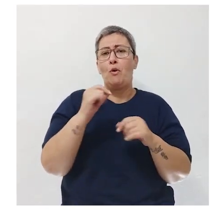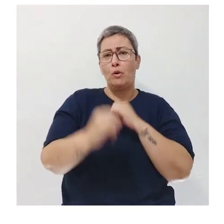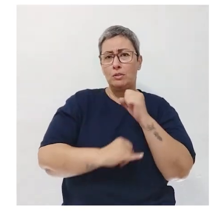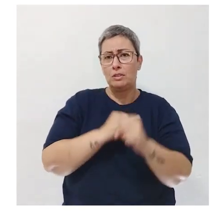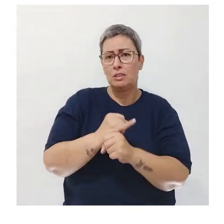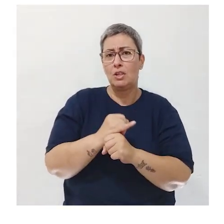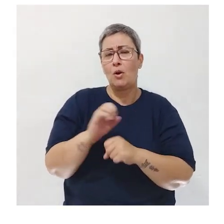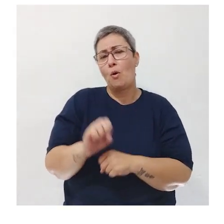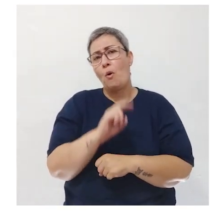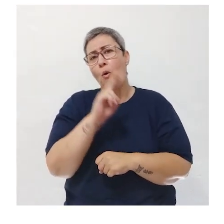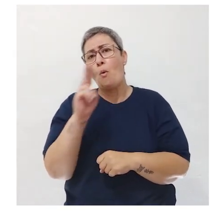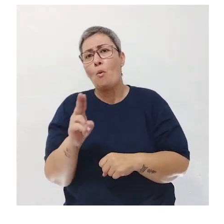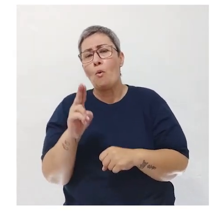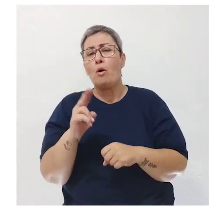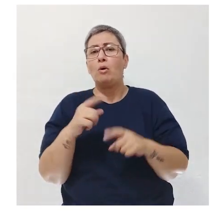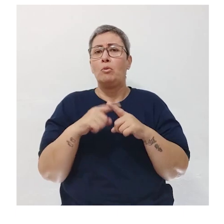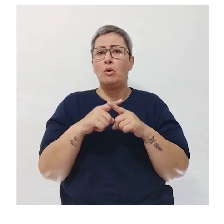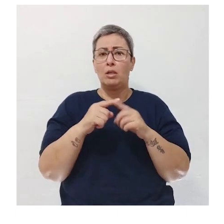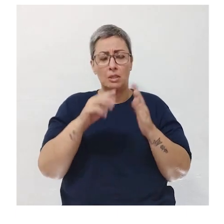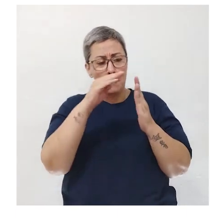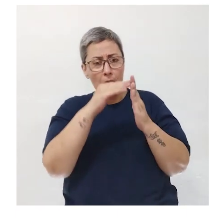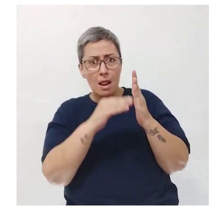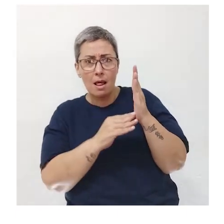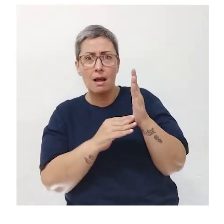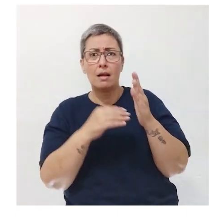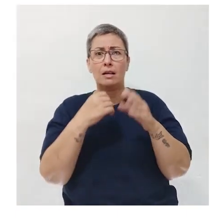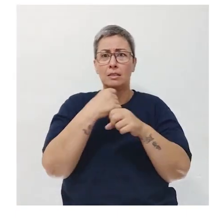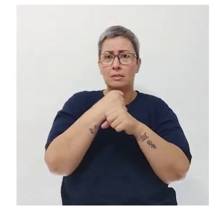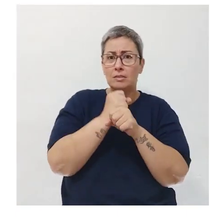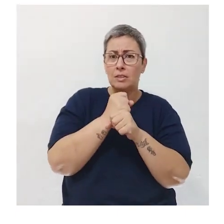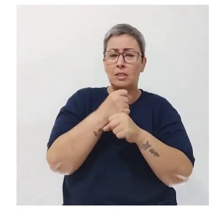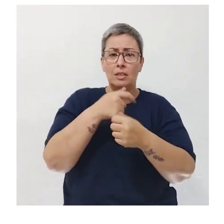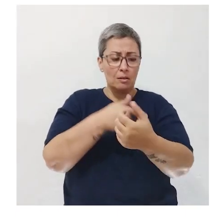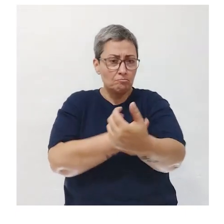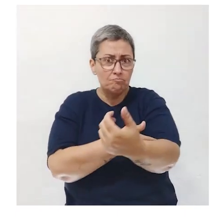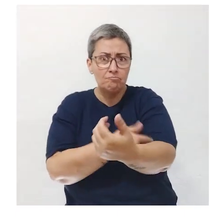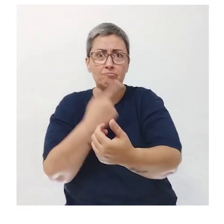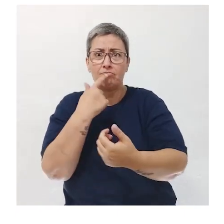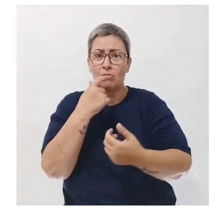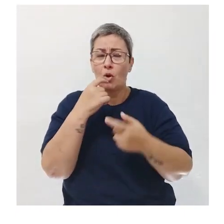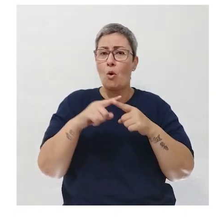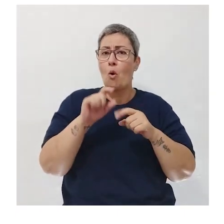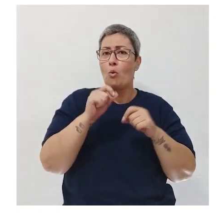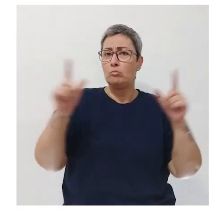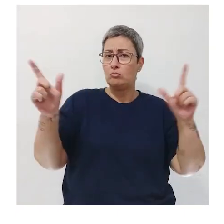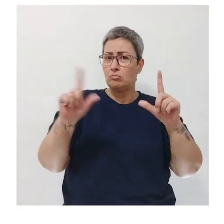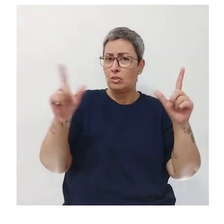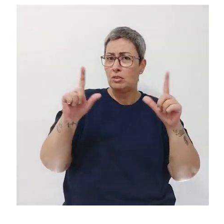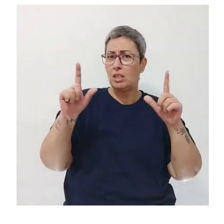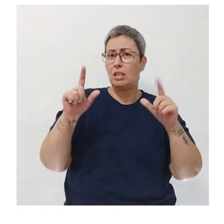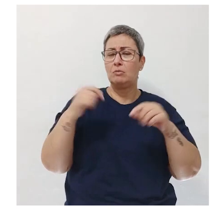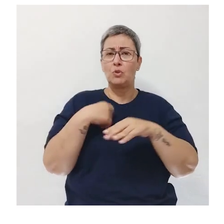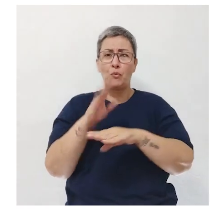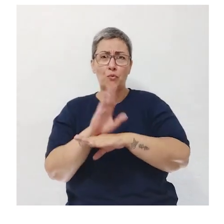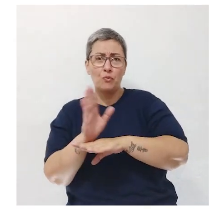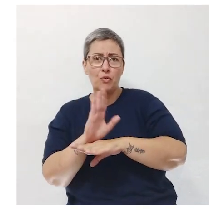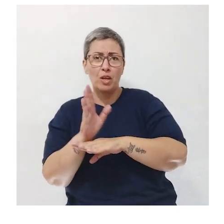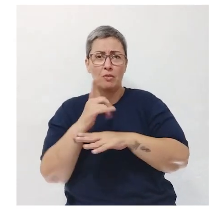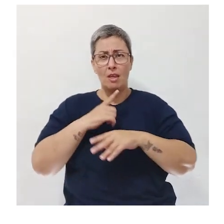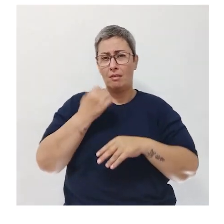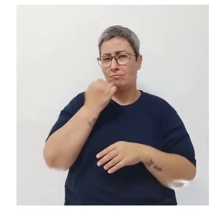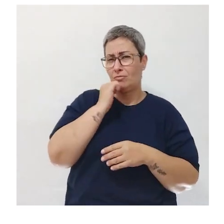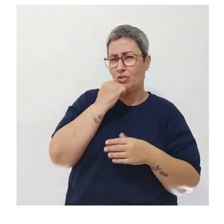imagem em livros, na internet ou até mesmo em programas de exame, geralmente exames de sangue, ou programas de